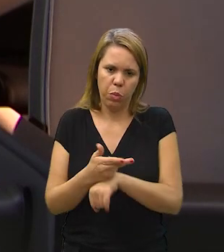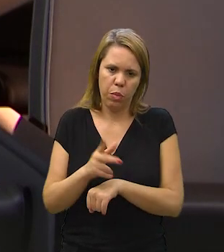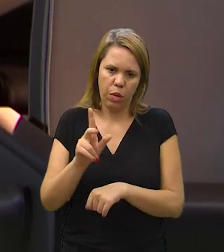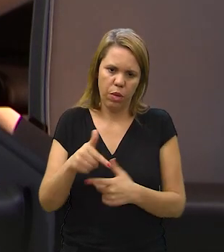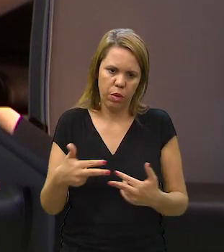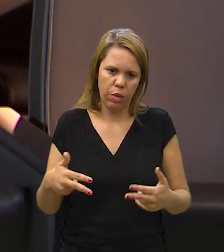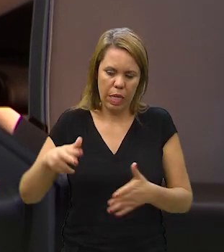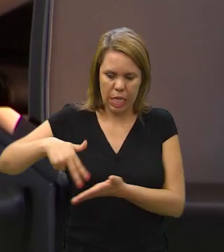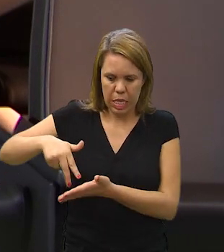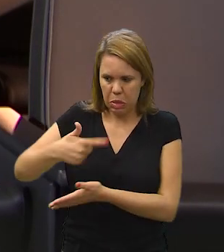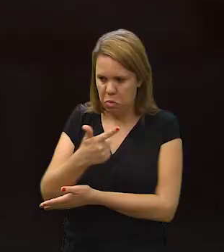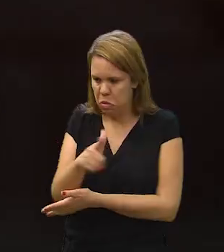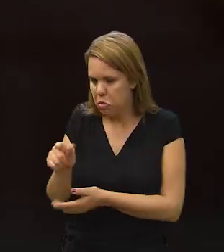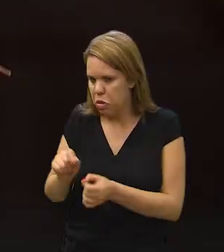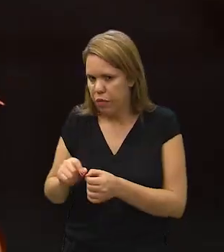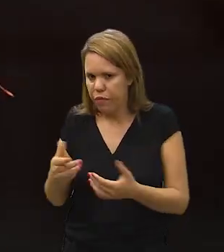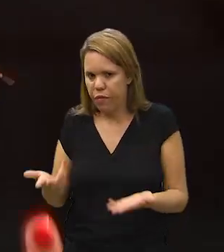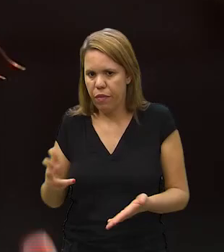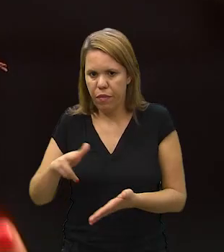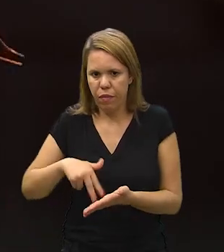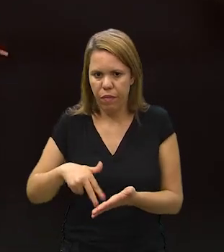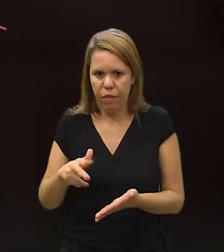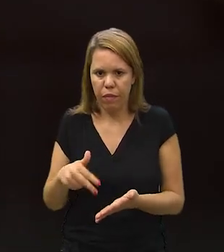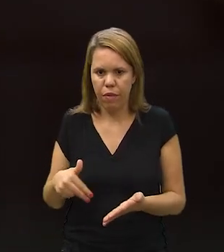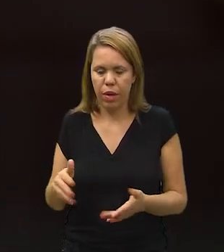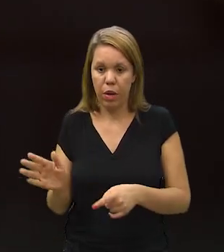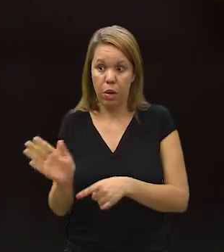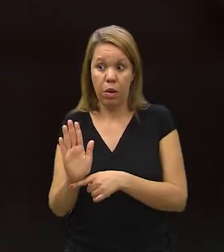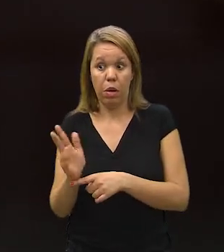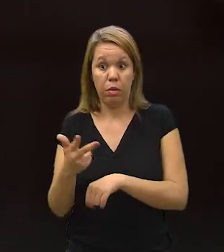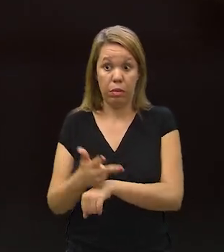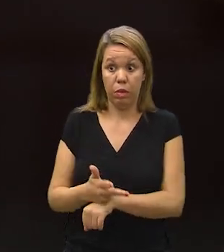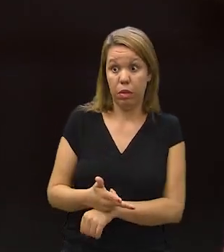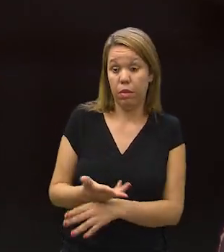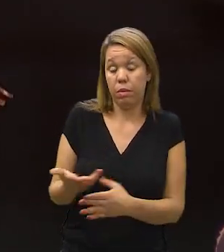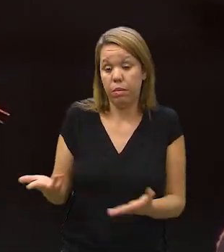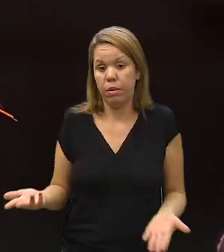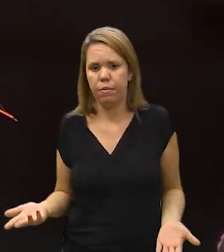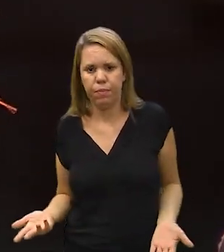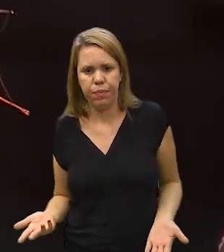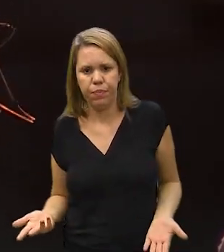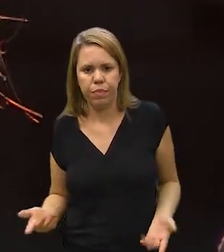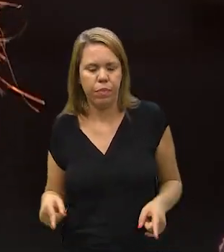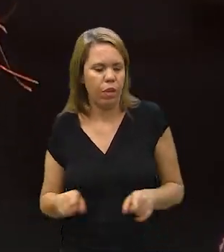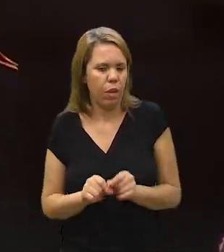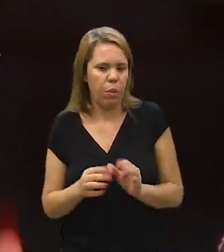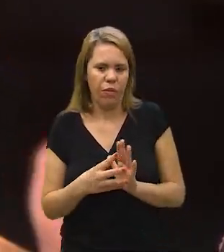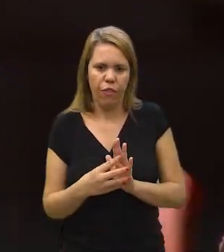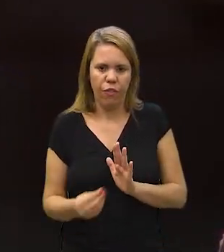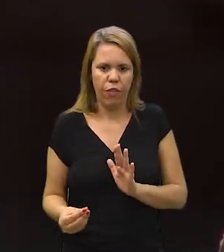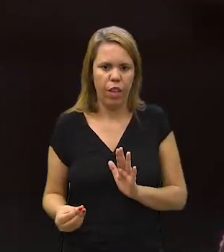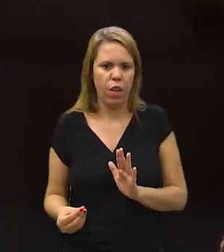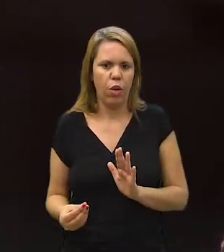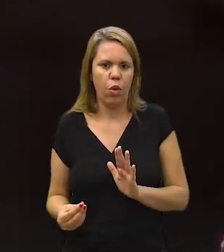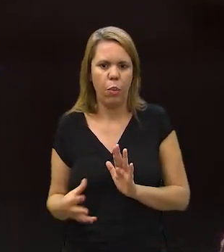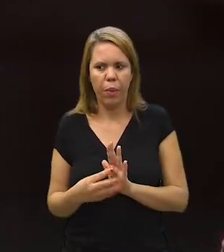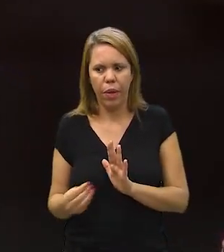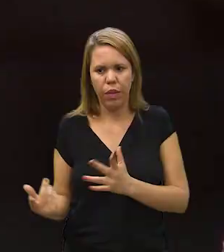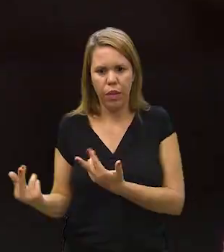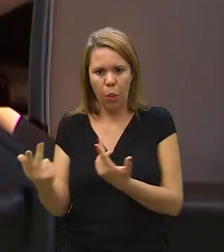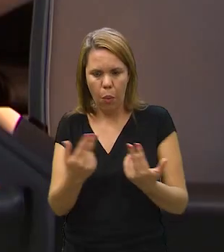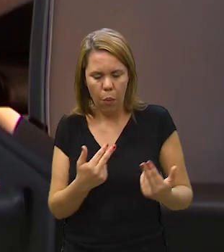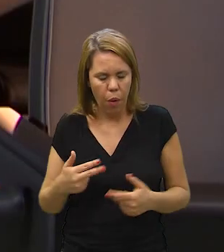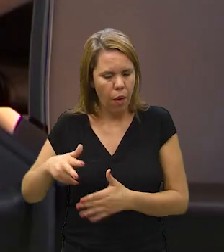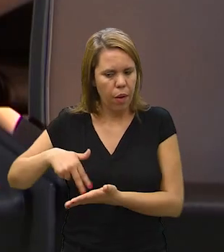coisa. As dançarinas também nunca tinham dançado para uma câmera. E coreografia também nunca foi feita para uma câmera. Então a gente estava